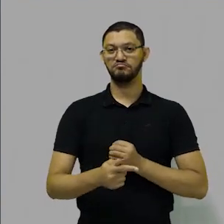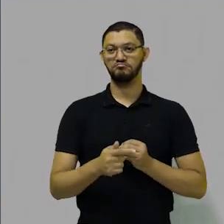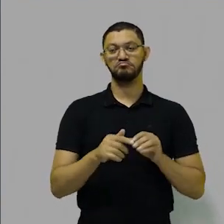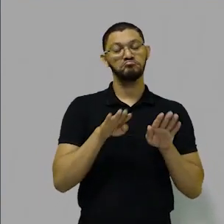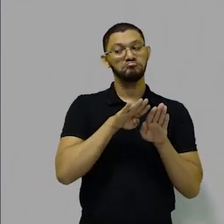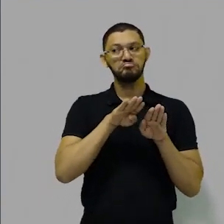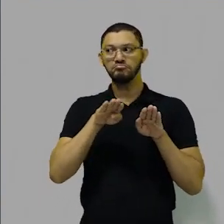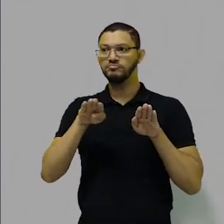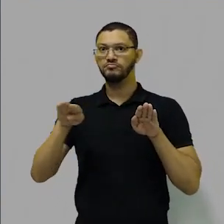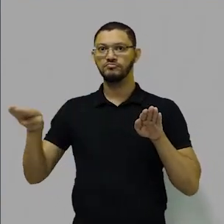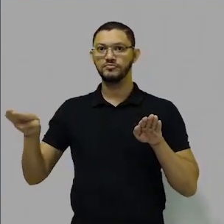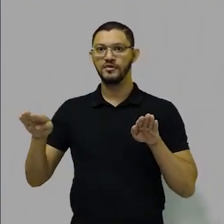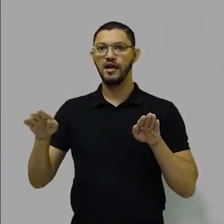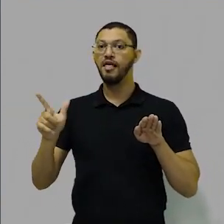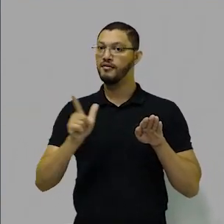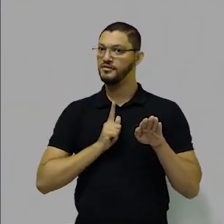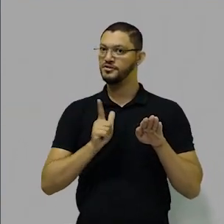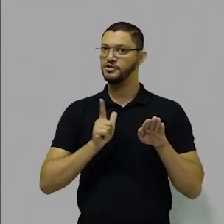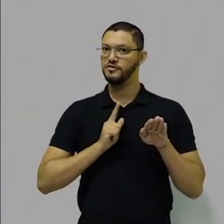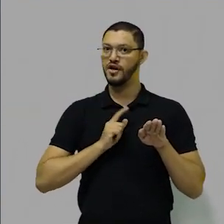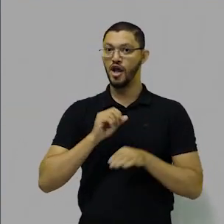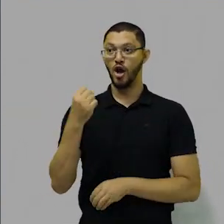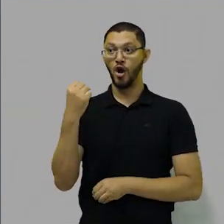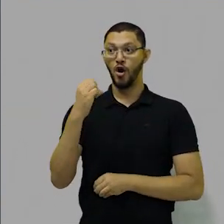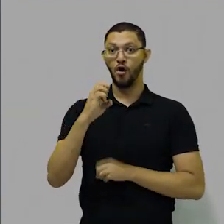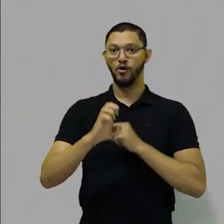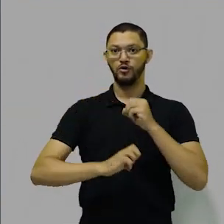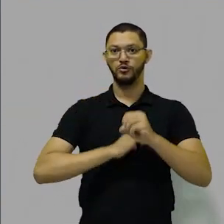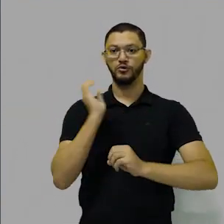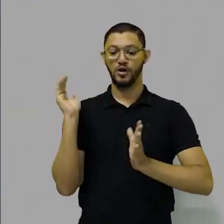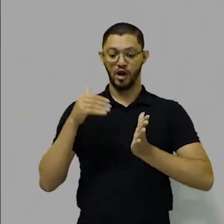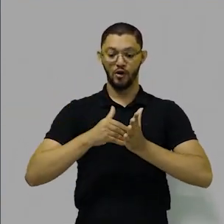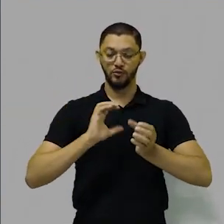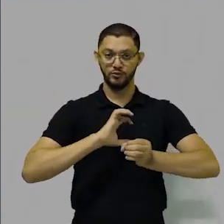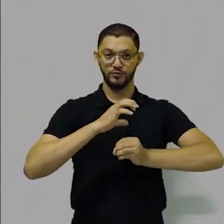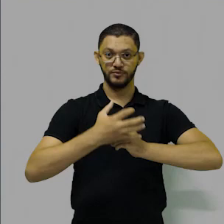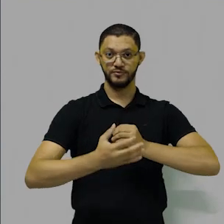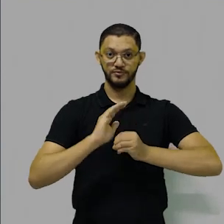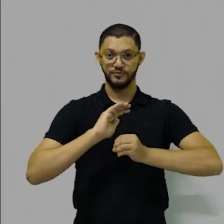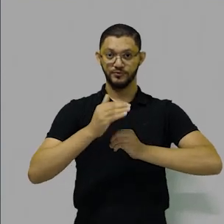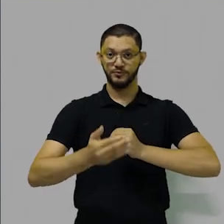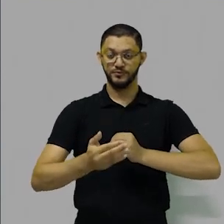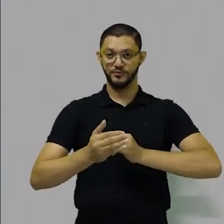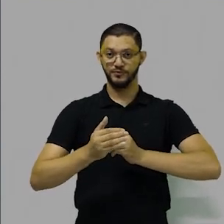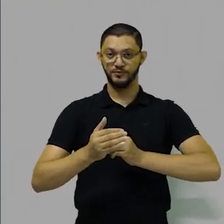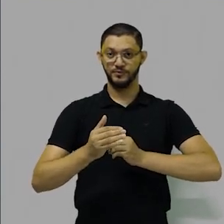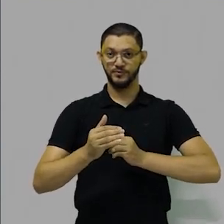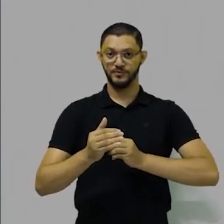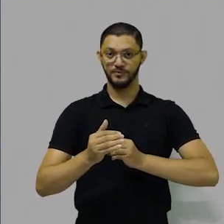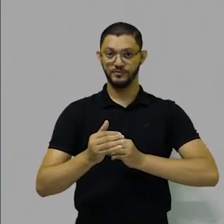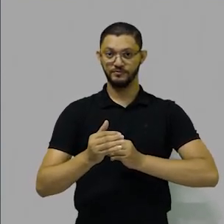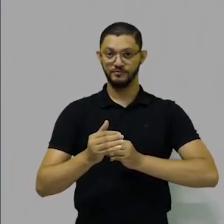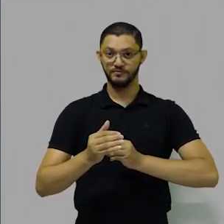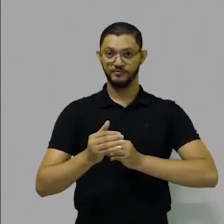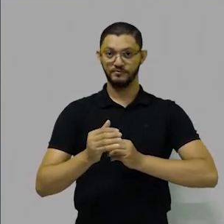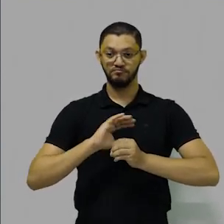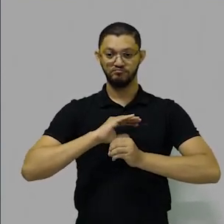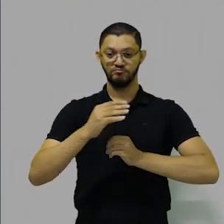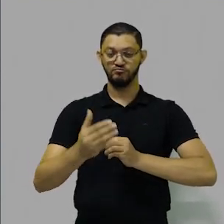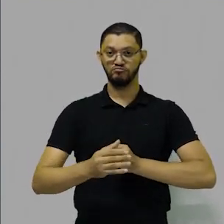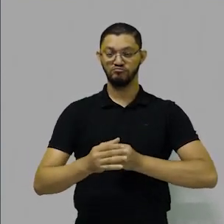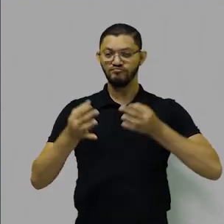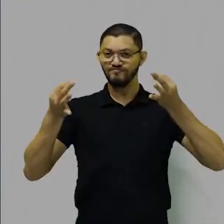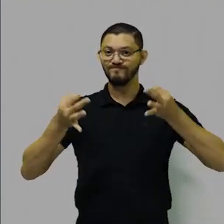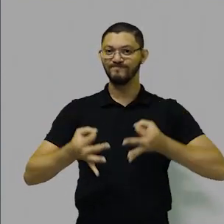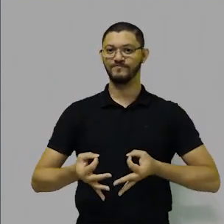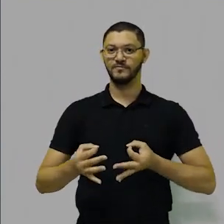estável quando possuir 8 elétrons na sua última camada, ou seja, sua última camada completa.